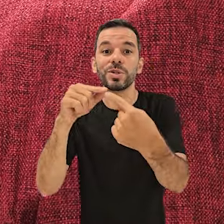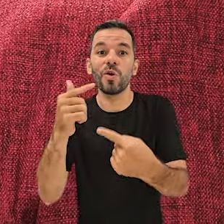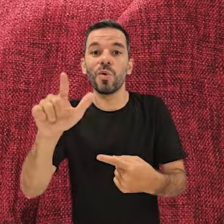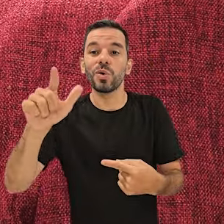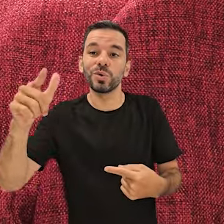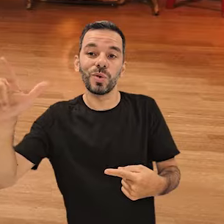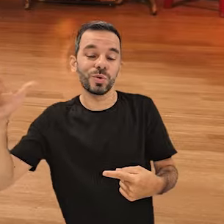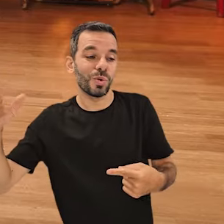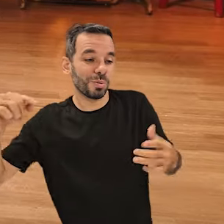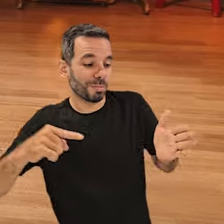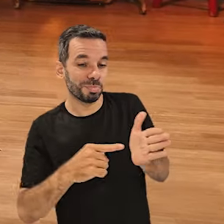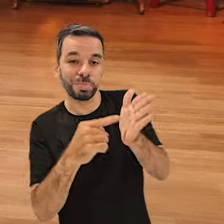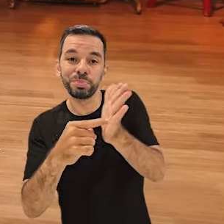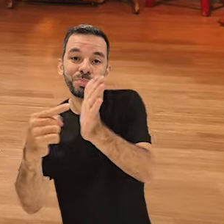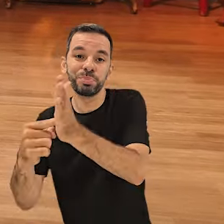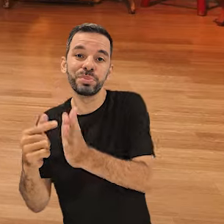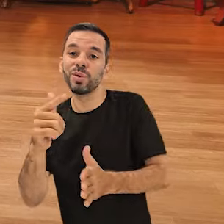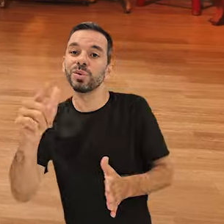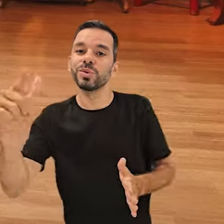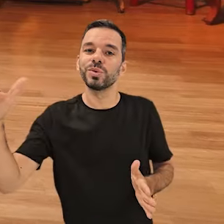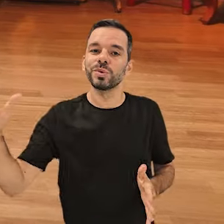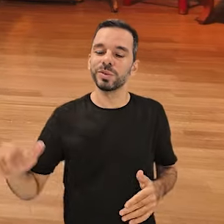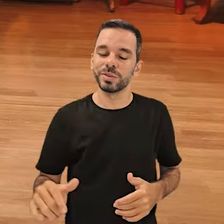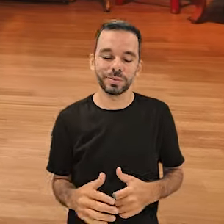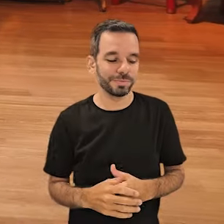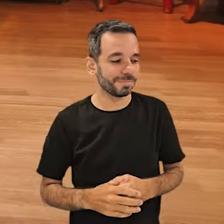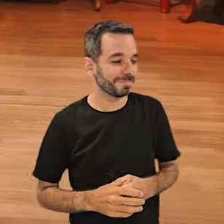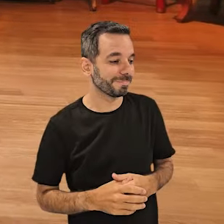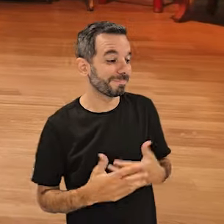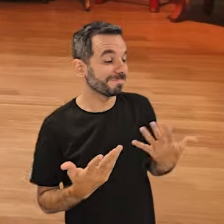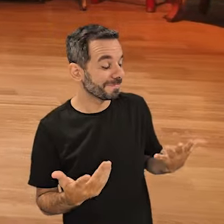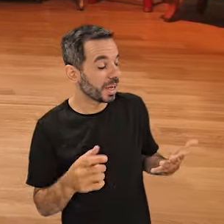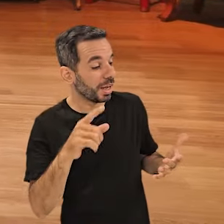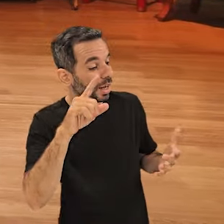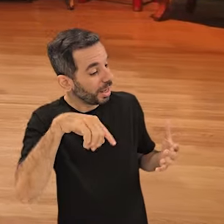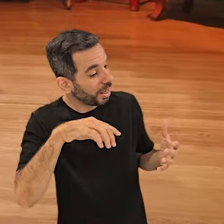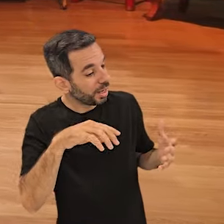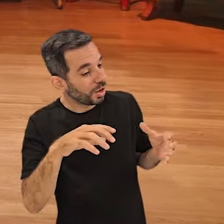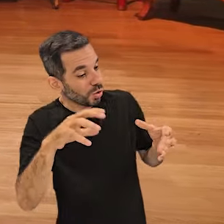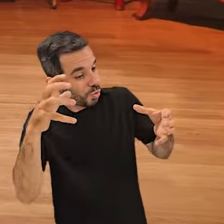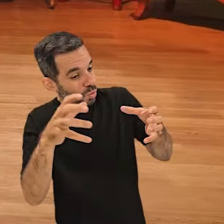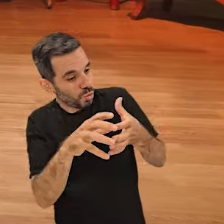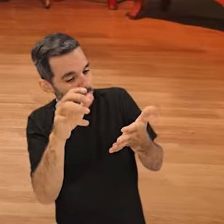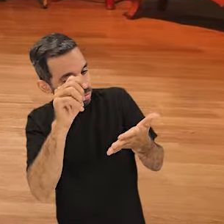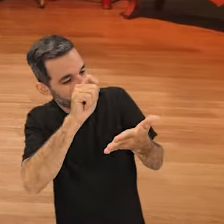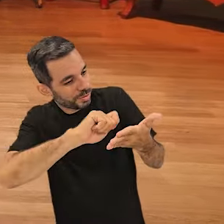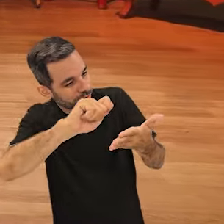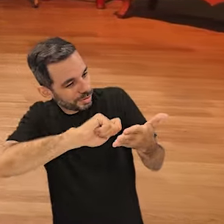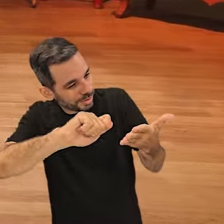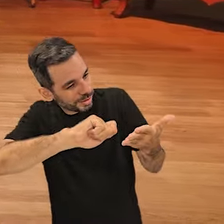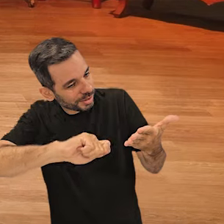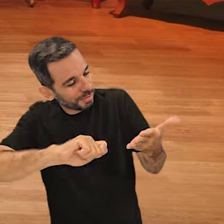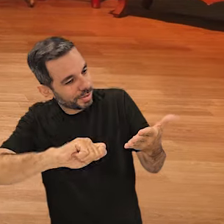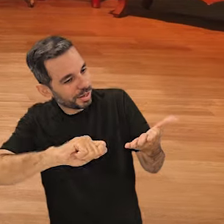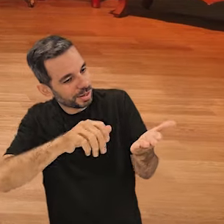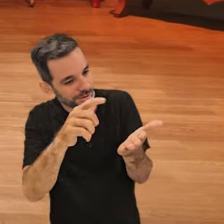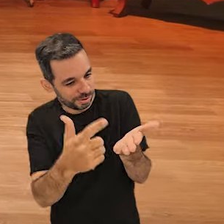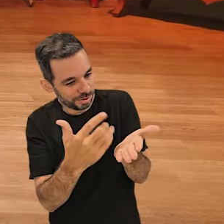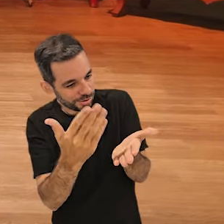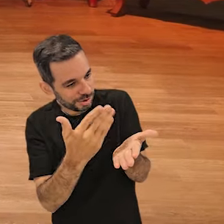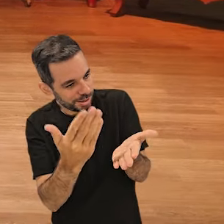daquilo. Né, maestra? Acho que a coletânea, Paty, ela é, além desse portal, que o Jair